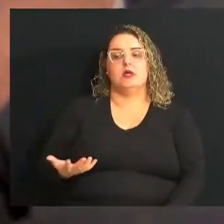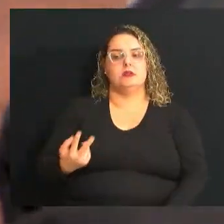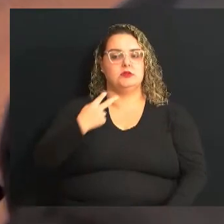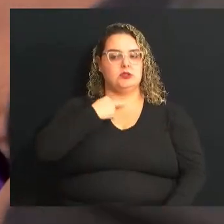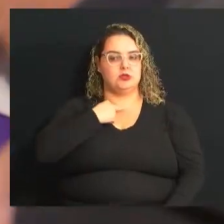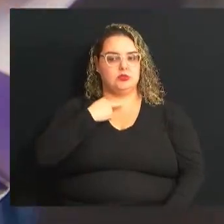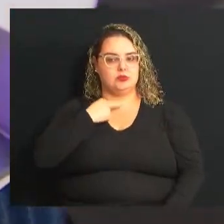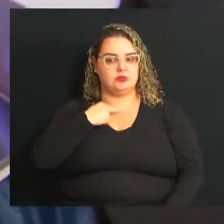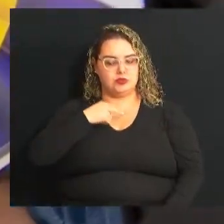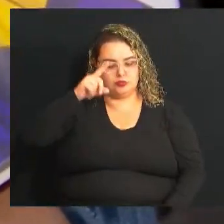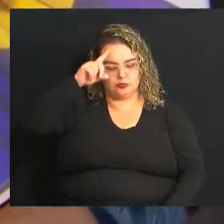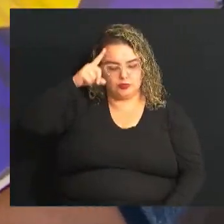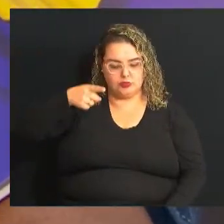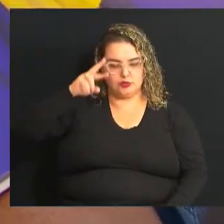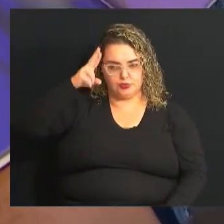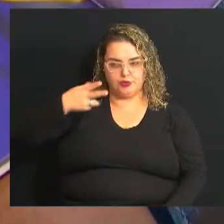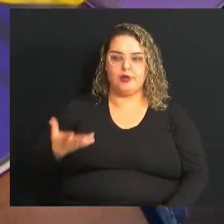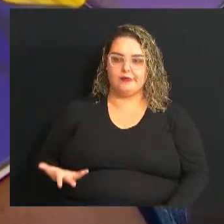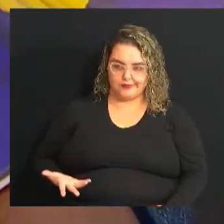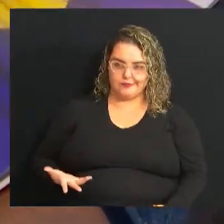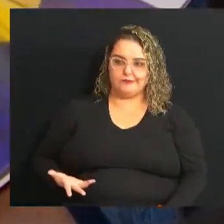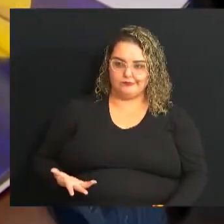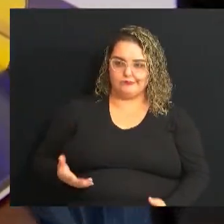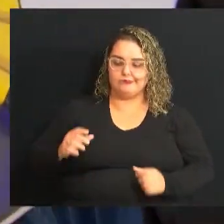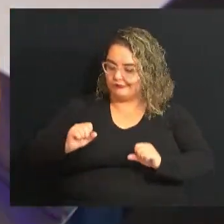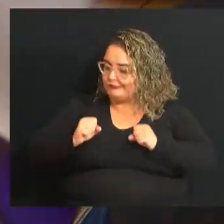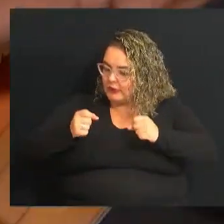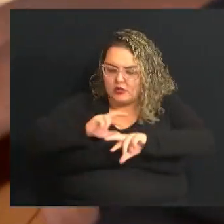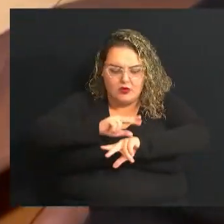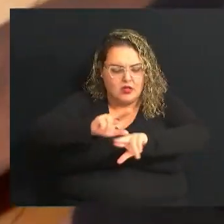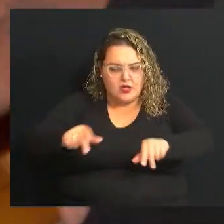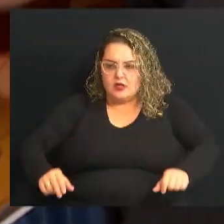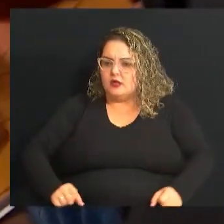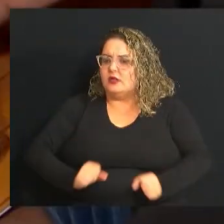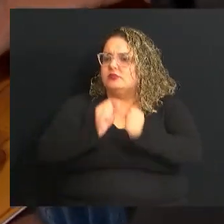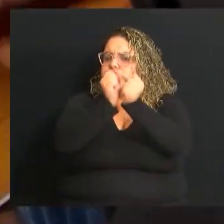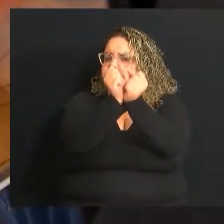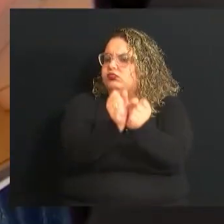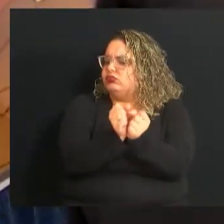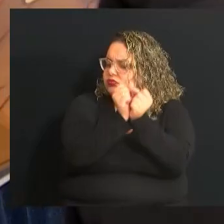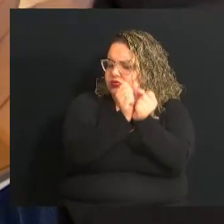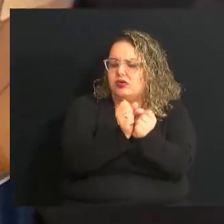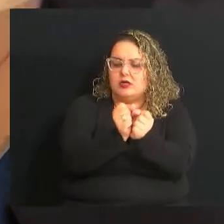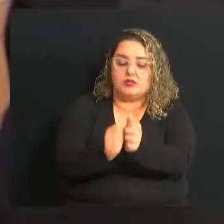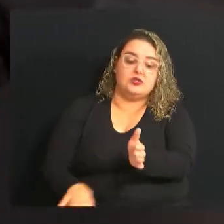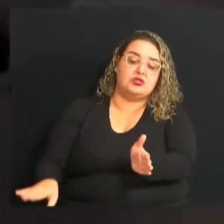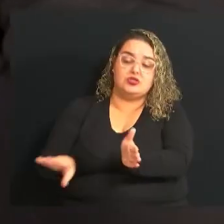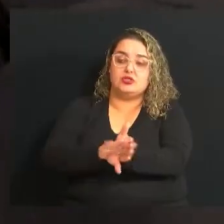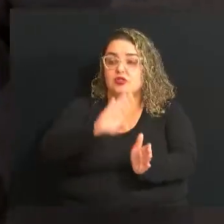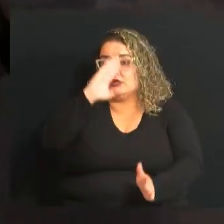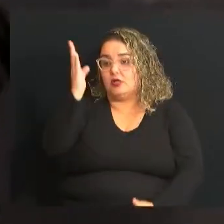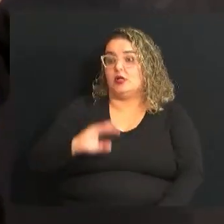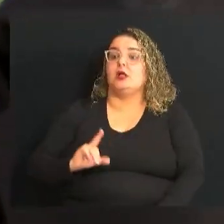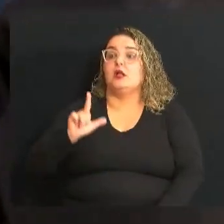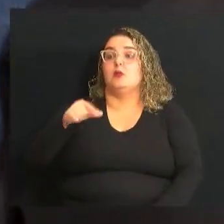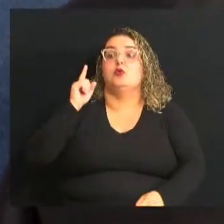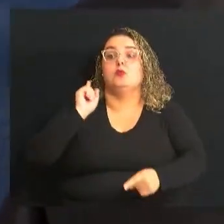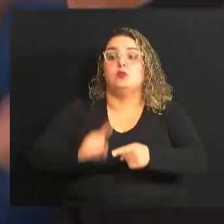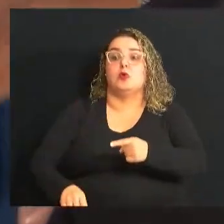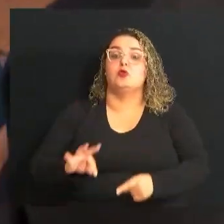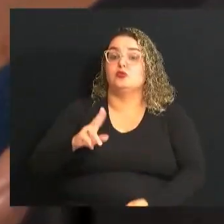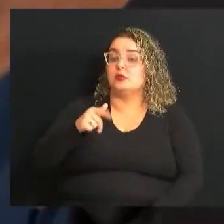Gonzaga Pinto da Gama nasceu em Salvador, Bahia. Em sua trajetória, esteve sempre envolvido nos movimentos contra a